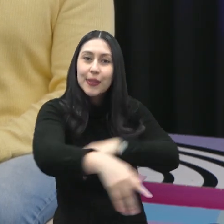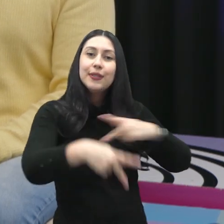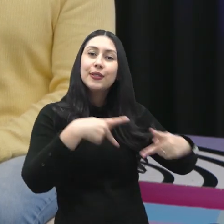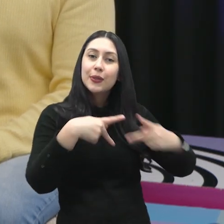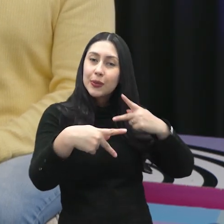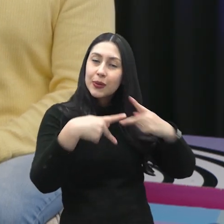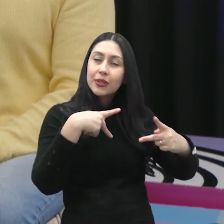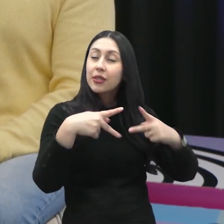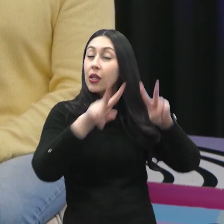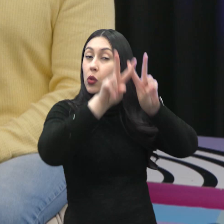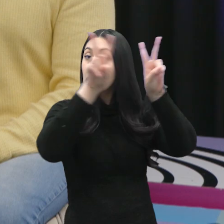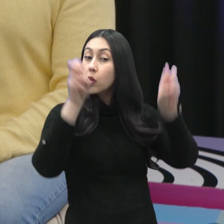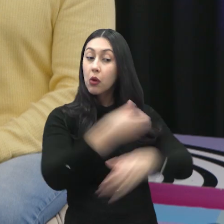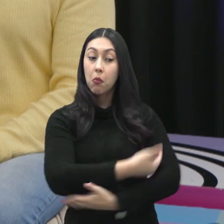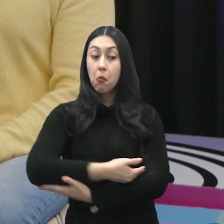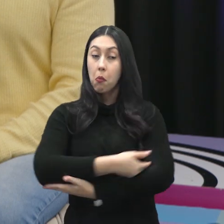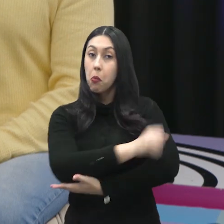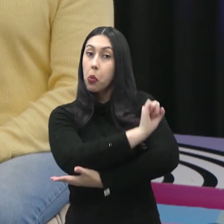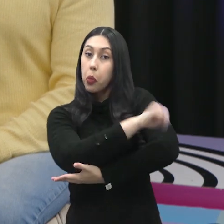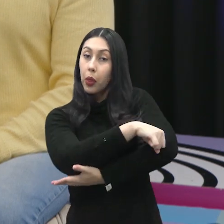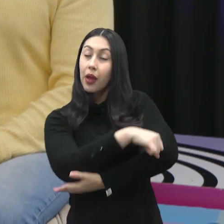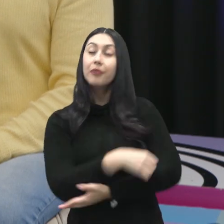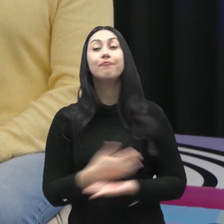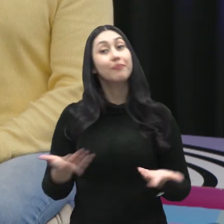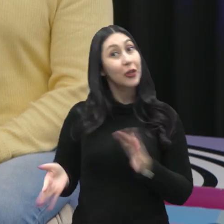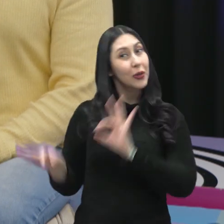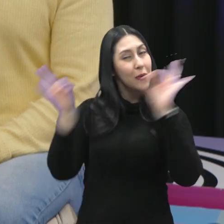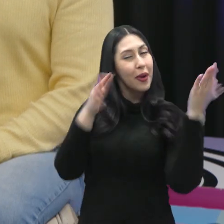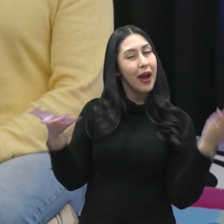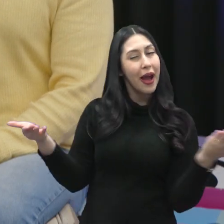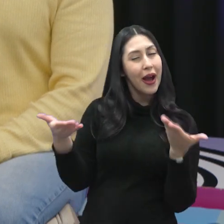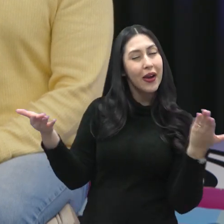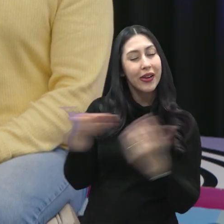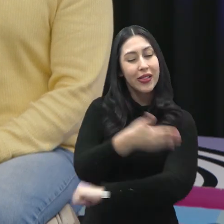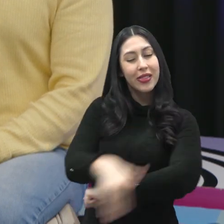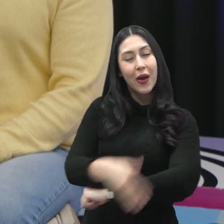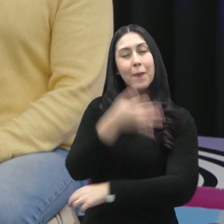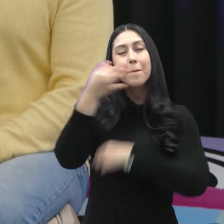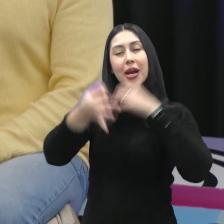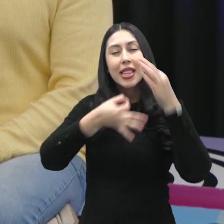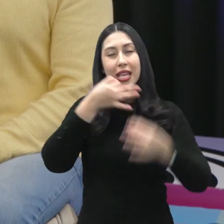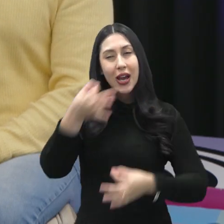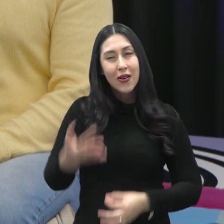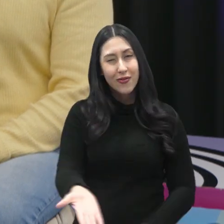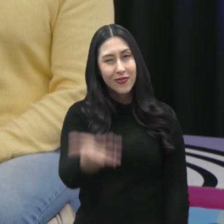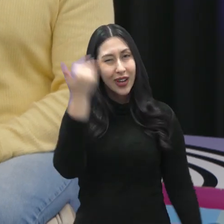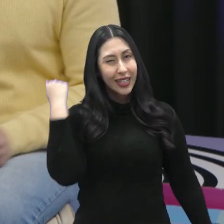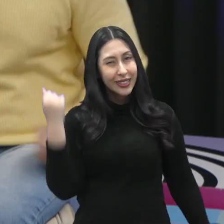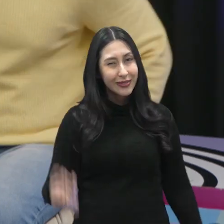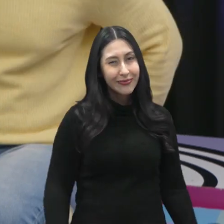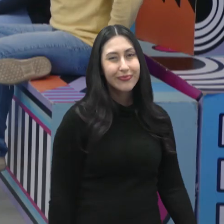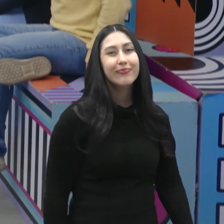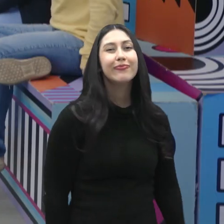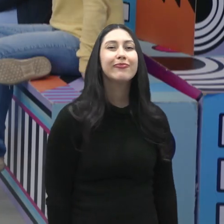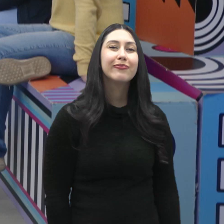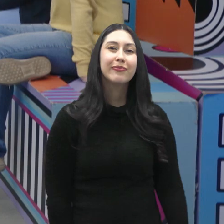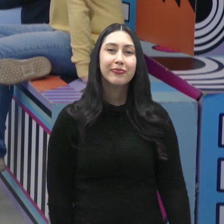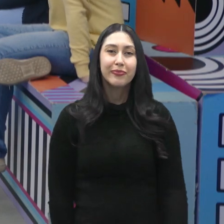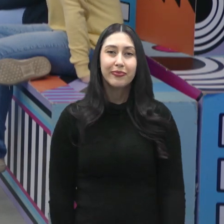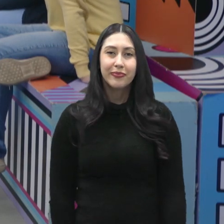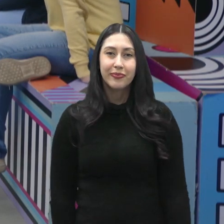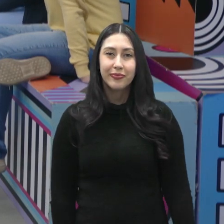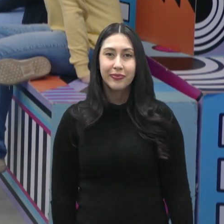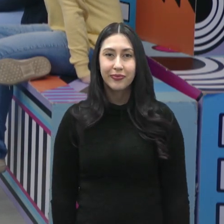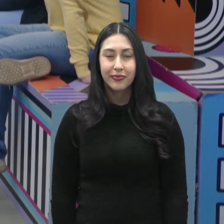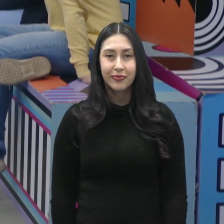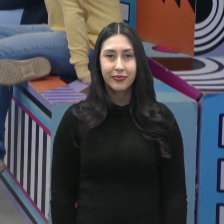tem a dizer sobre os bebês reborn. Vamos ver, então. É o quadro Tá na Rua com o repórter Vitor Krigor. Chega mais, Vitor.